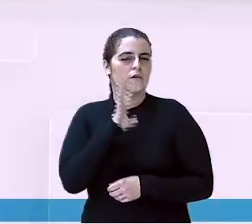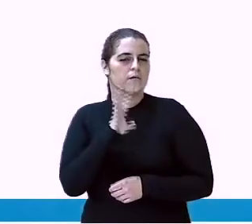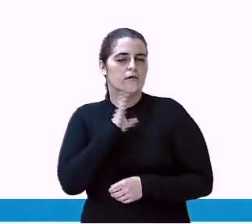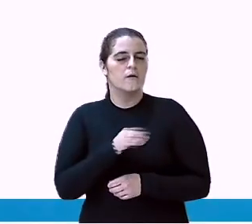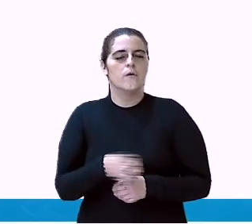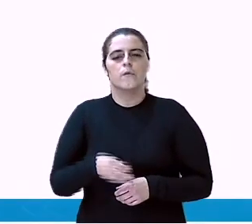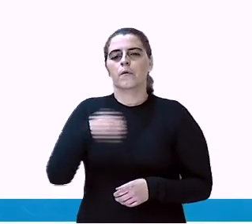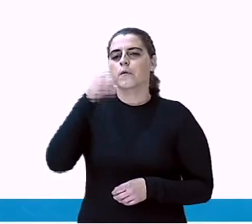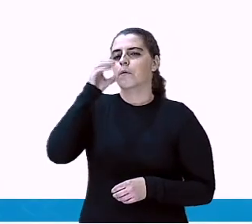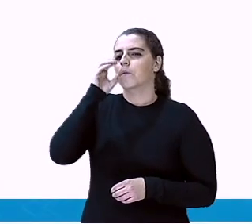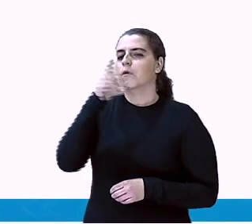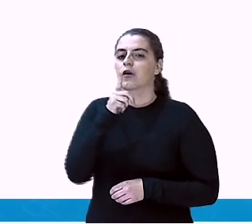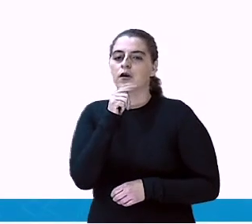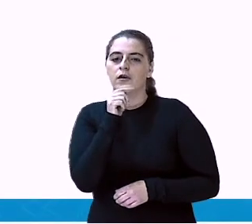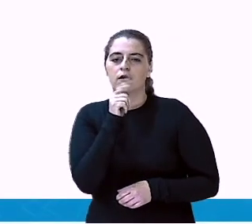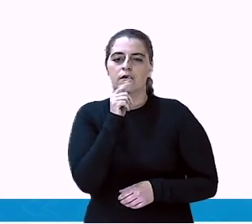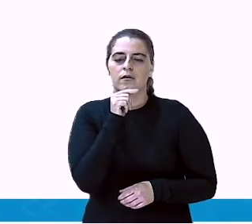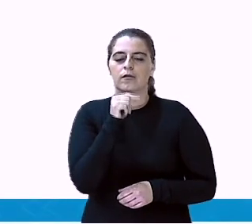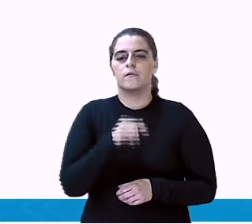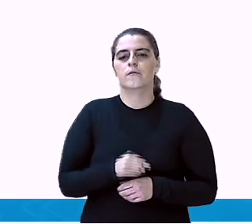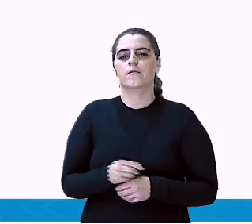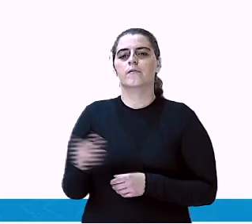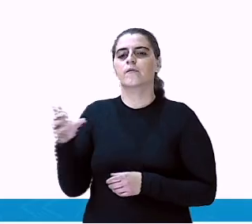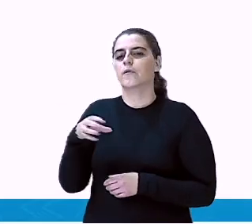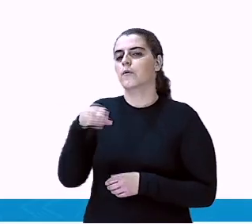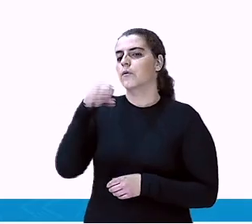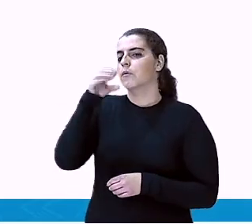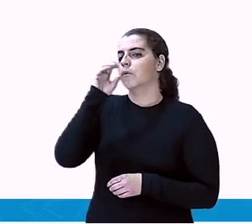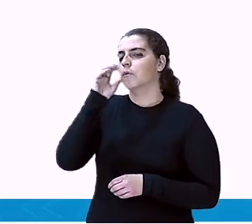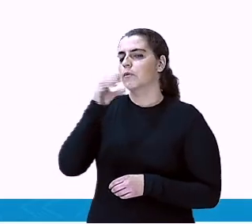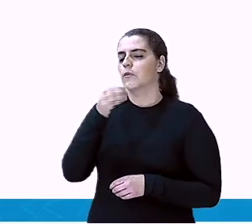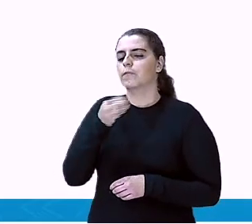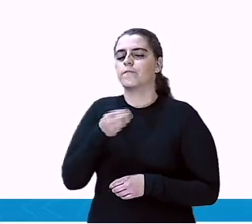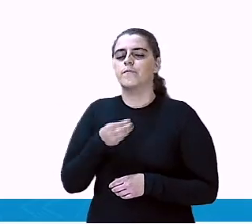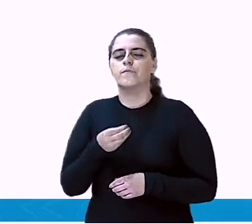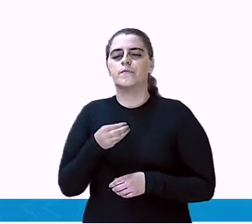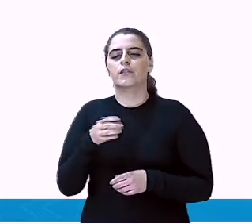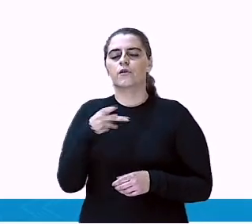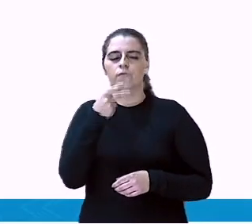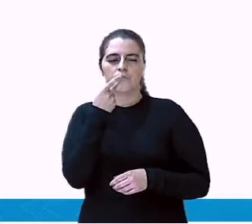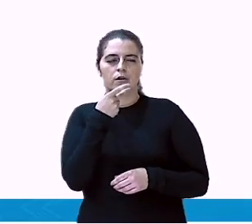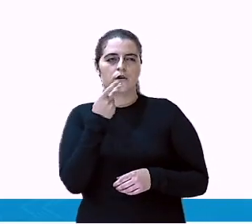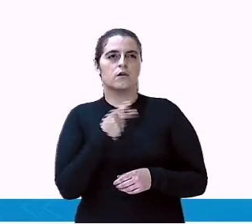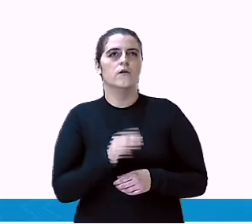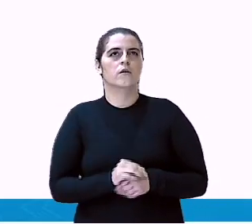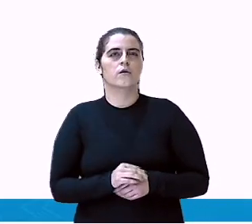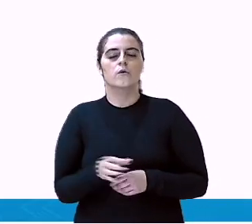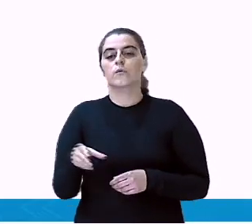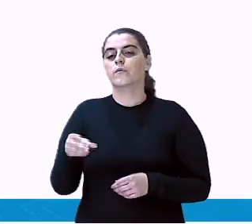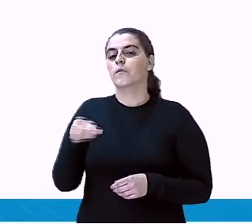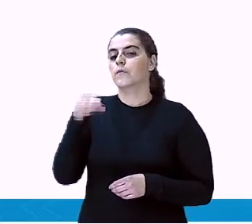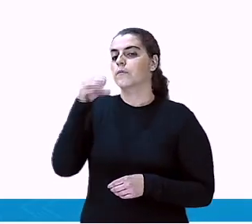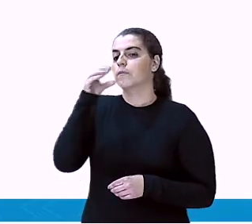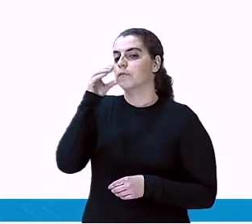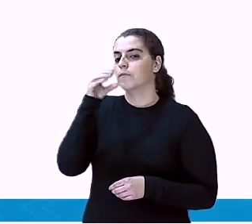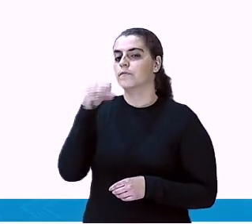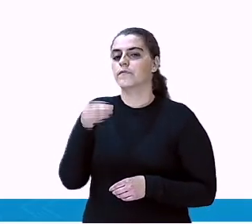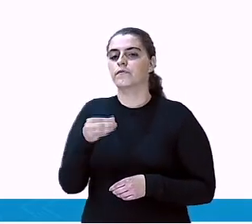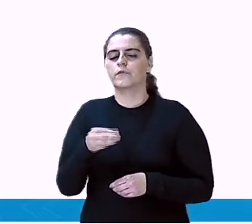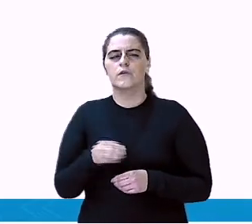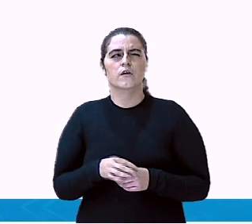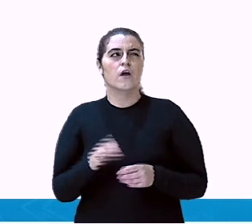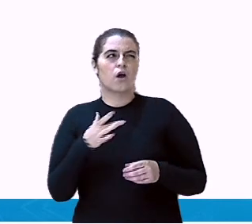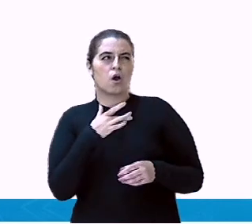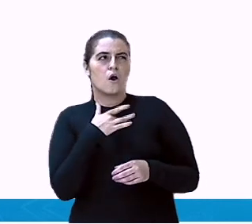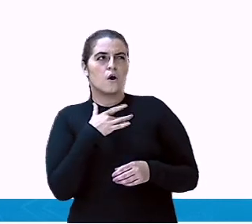Beba bastante água em temperatura ambiente e enquanto estiver falando, com pequenos goles.